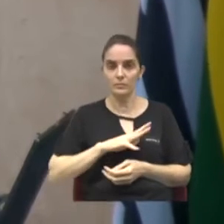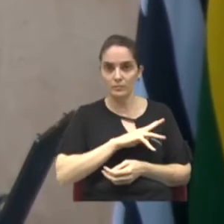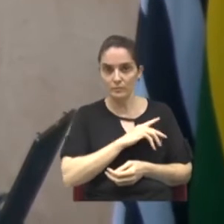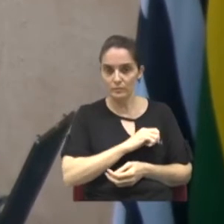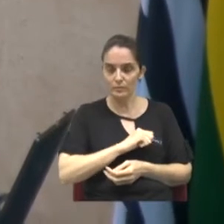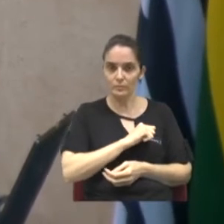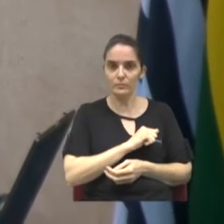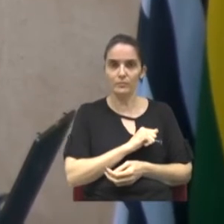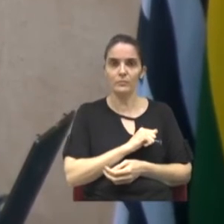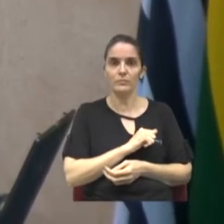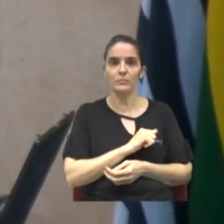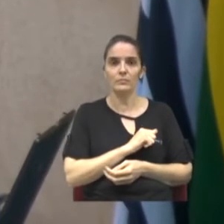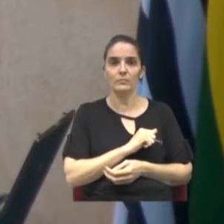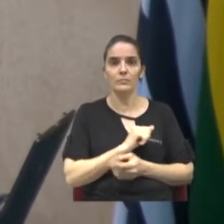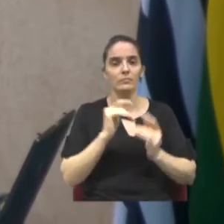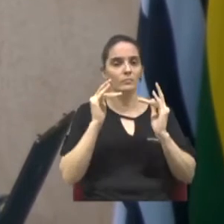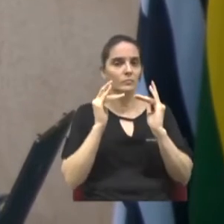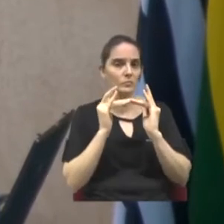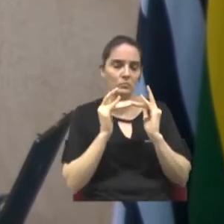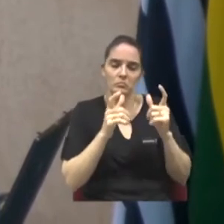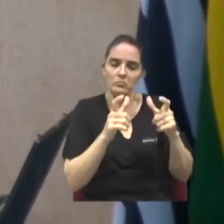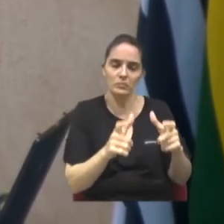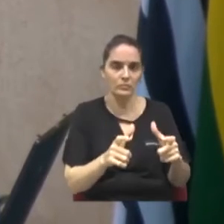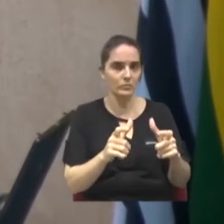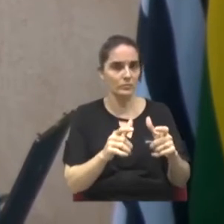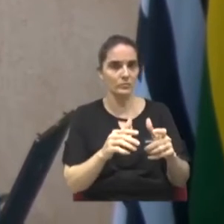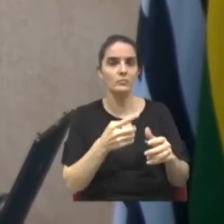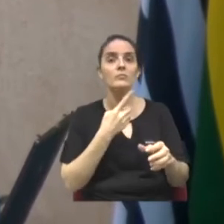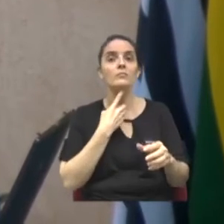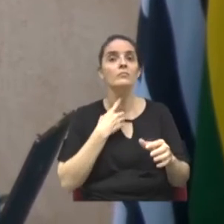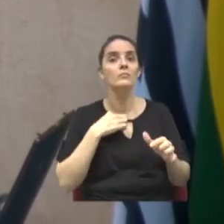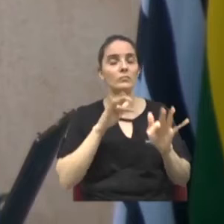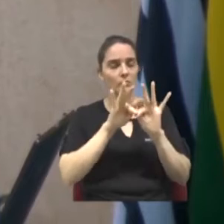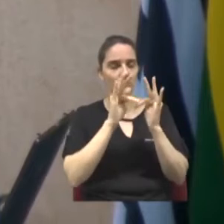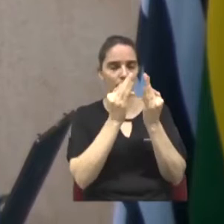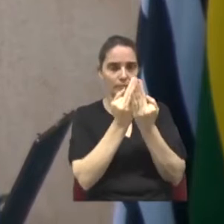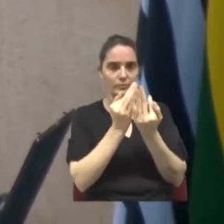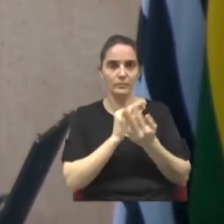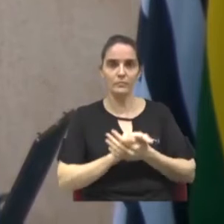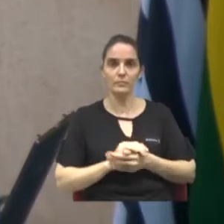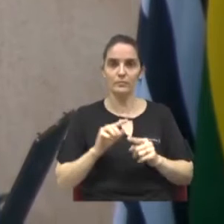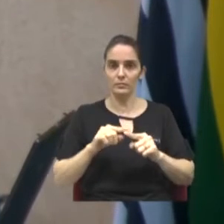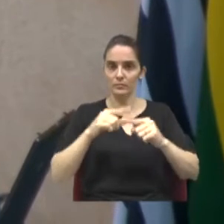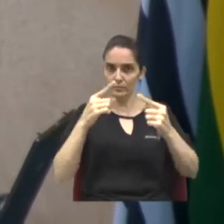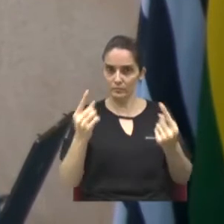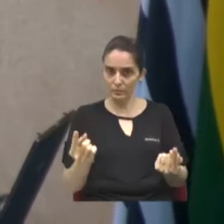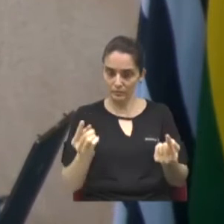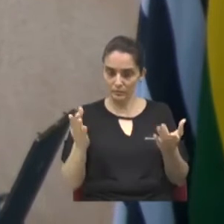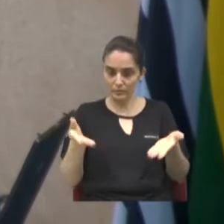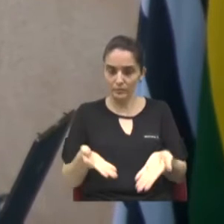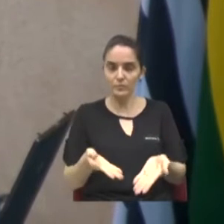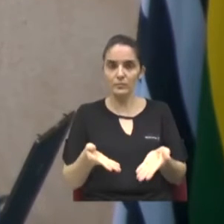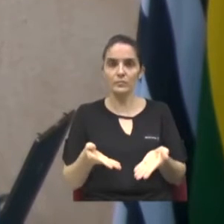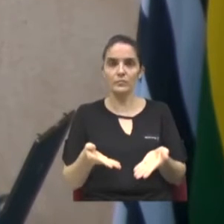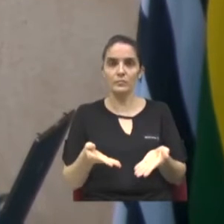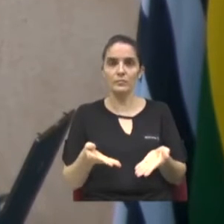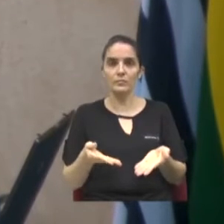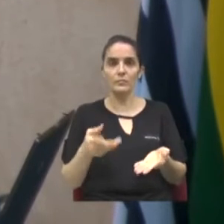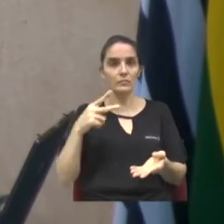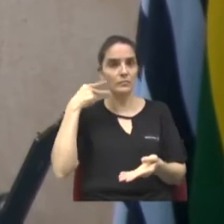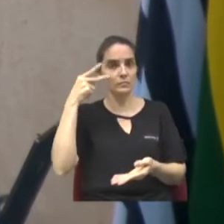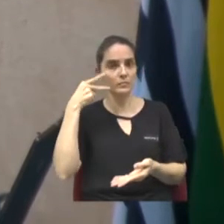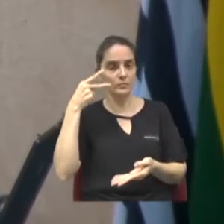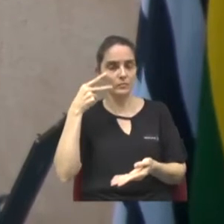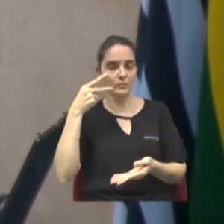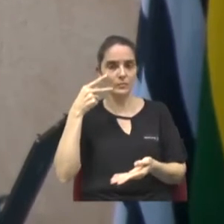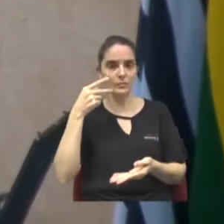de fazer aonde foi. A vontade da família é soberana, mas aqui prestamos, de forma oficial,